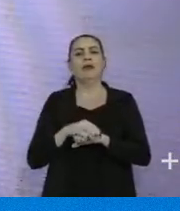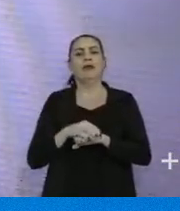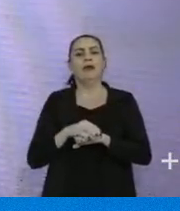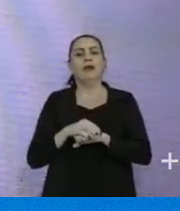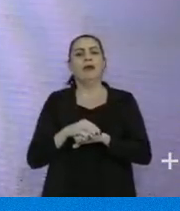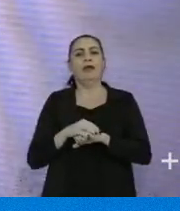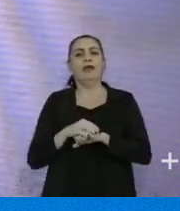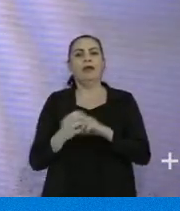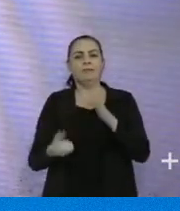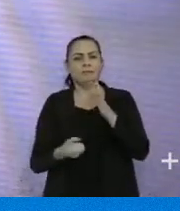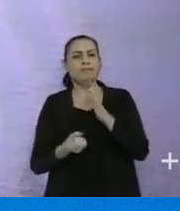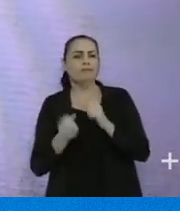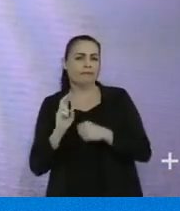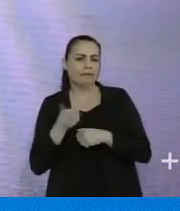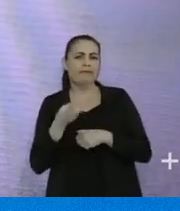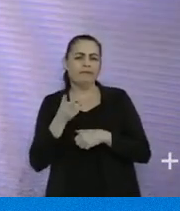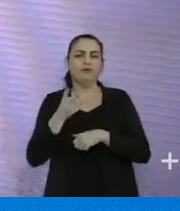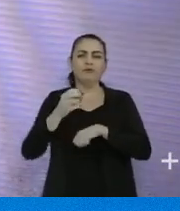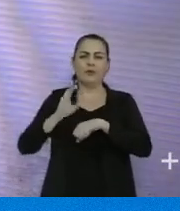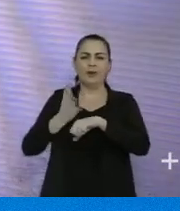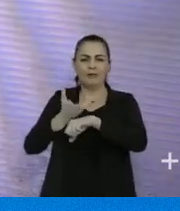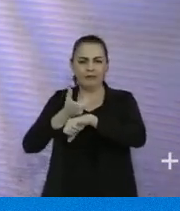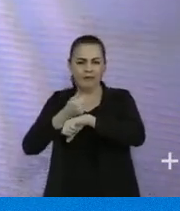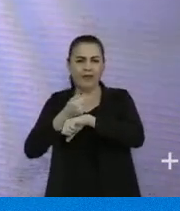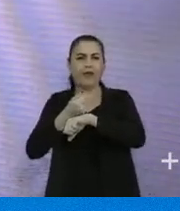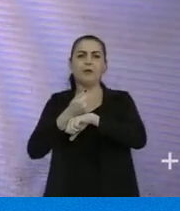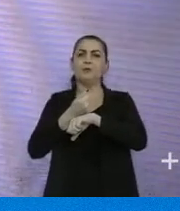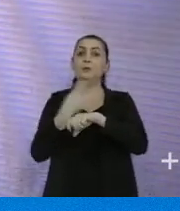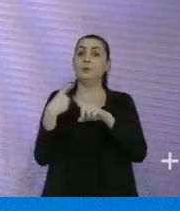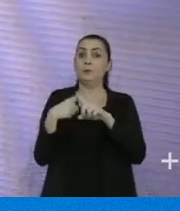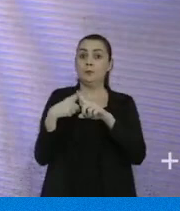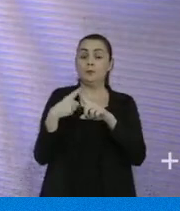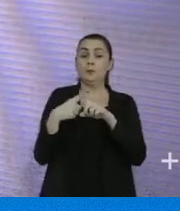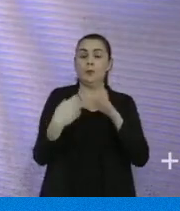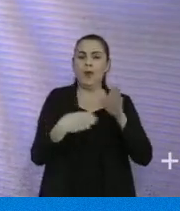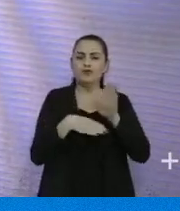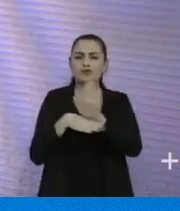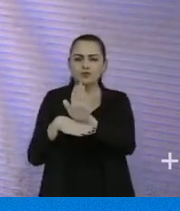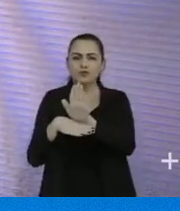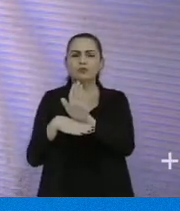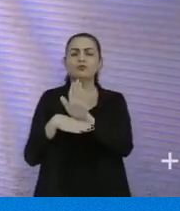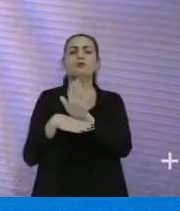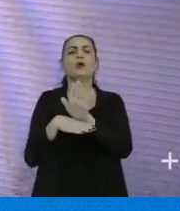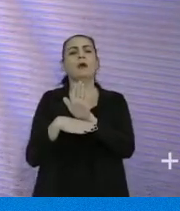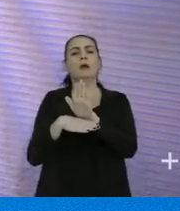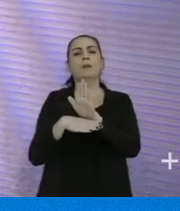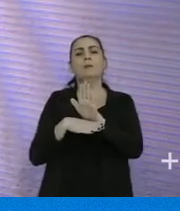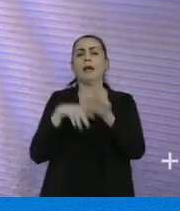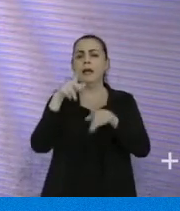que agrega muito em termos de educação, de sensibilização, de trazer um conhecimento